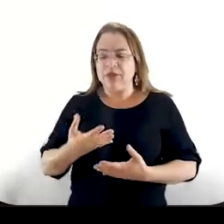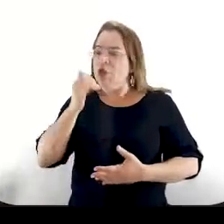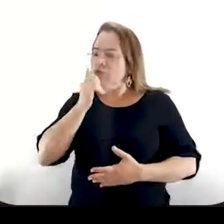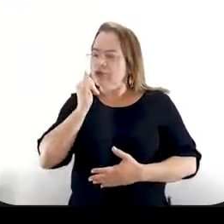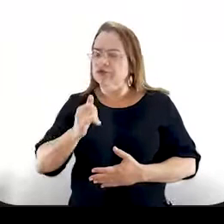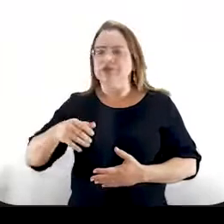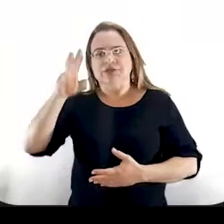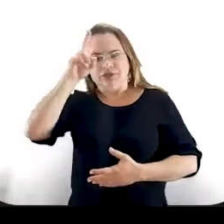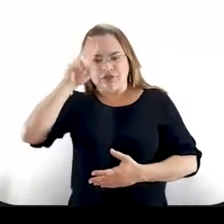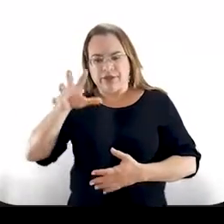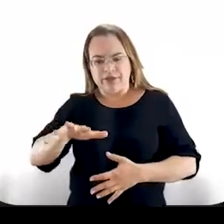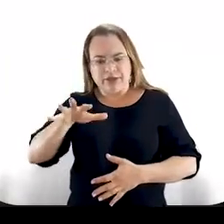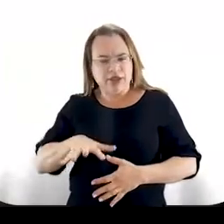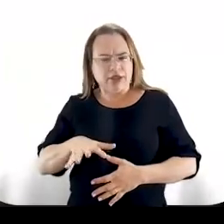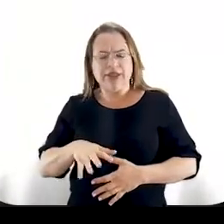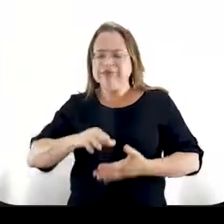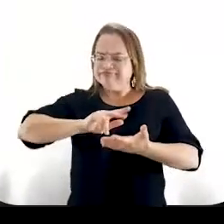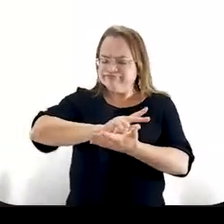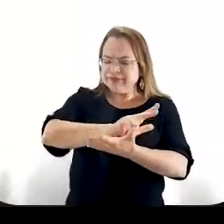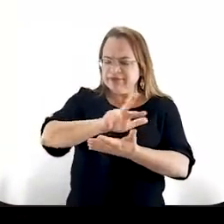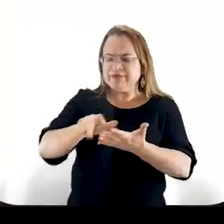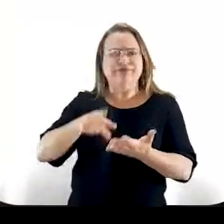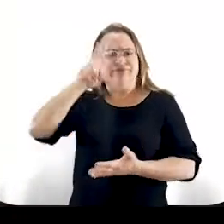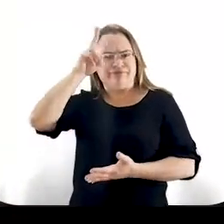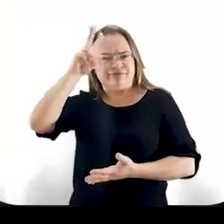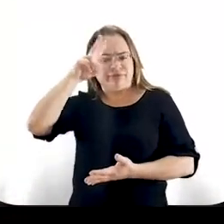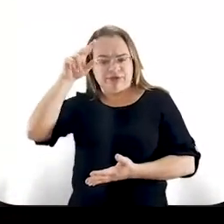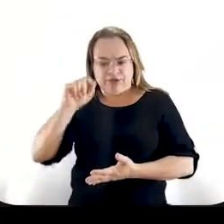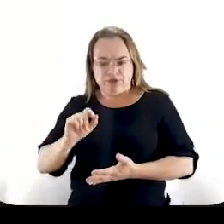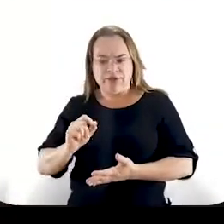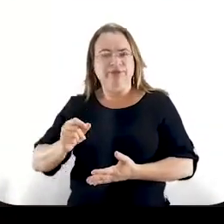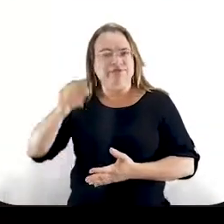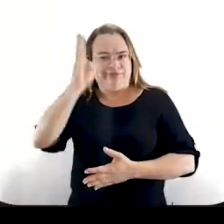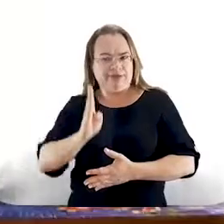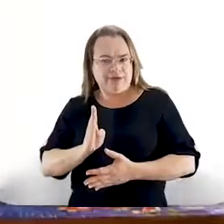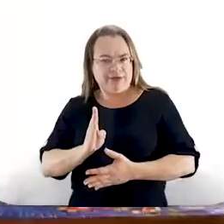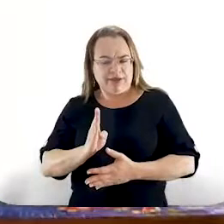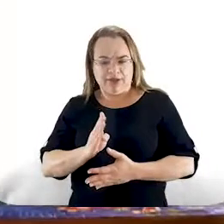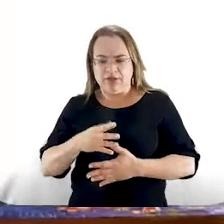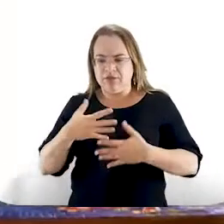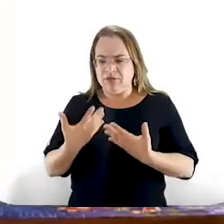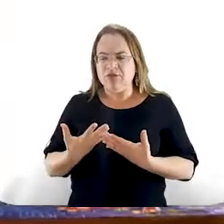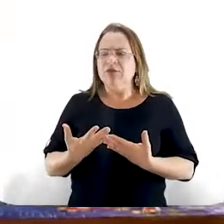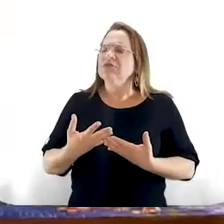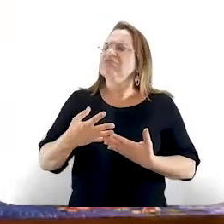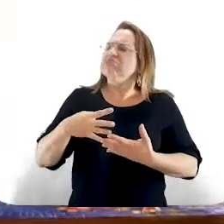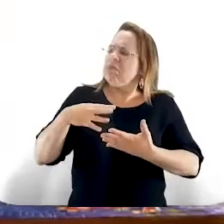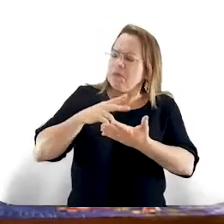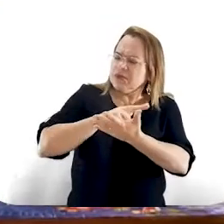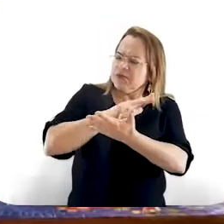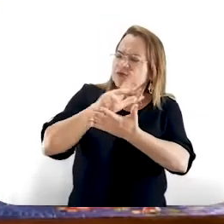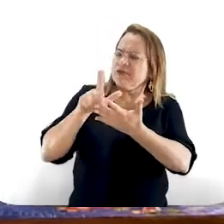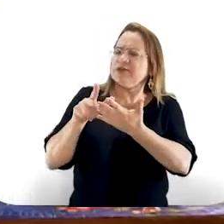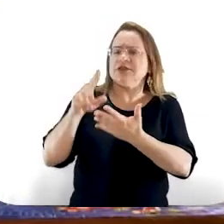trazendo aqui muitas histórias desse Brasil afora. E entre tantas histórias, histórias